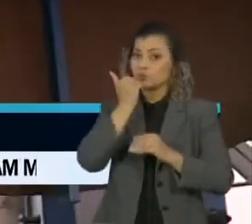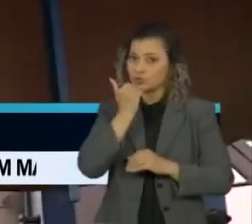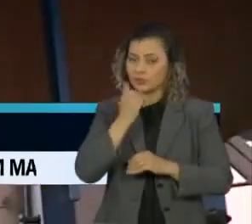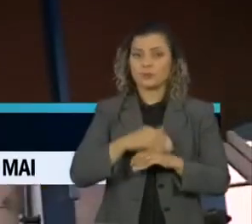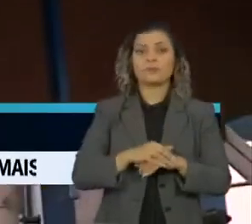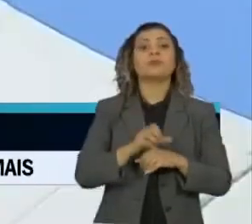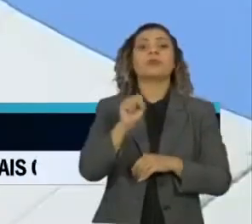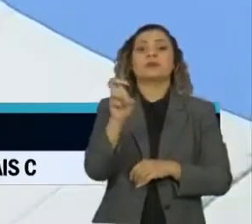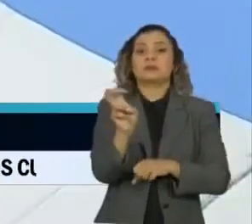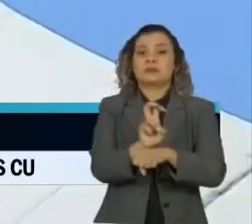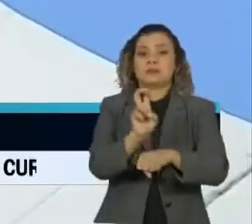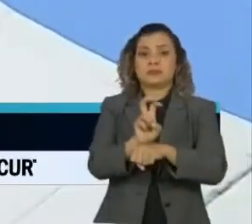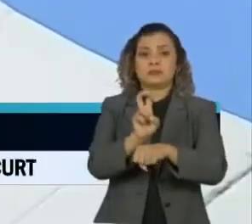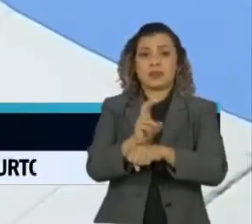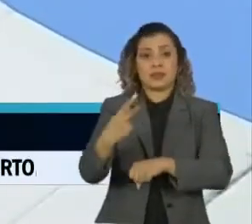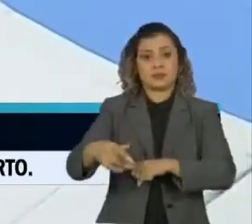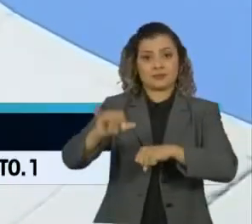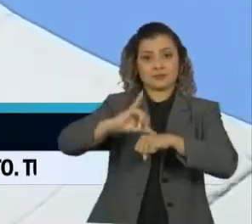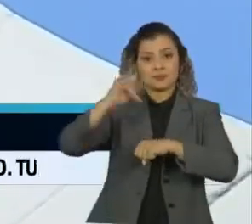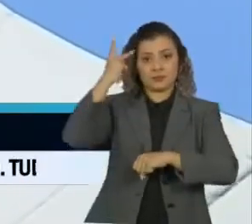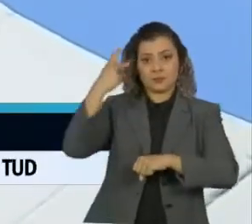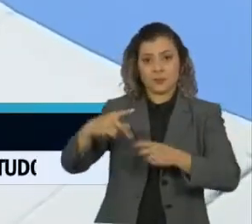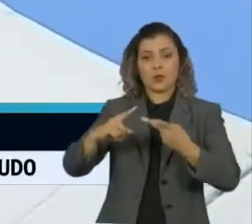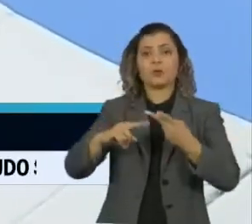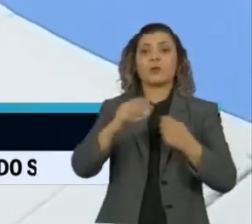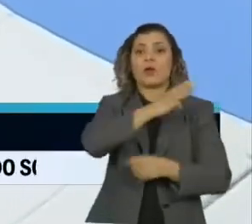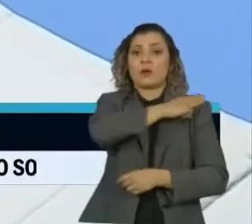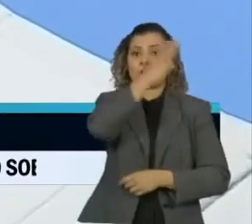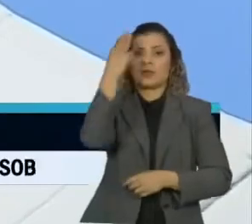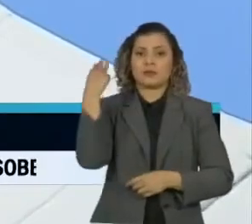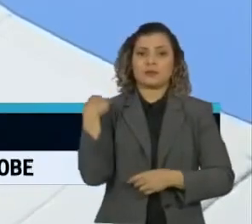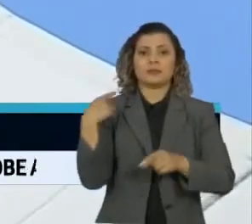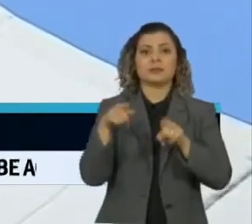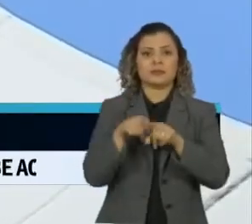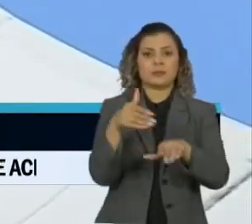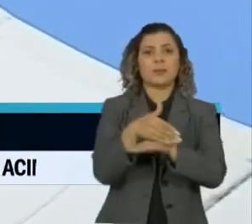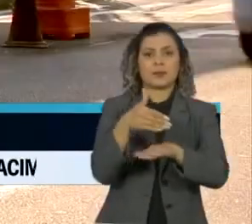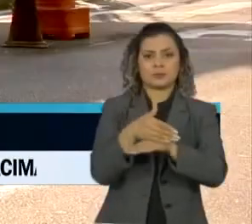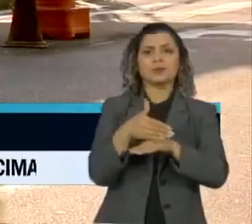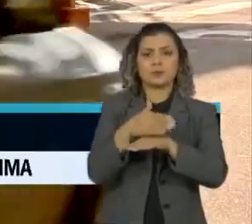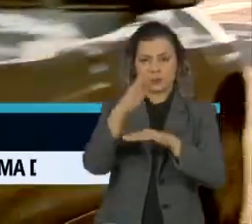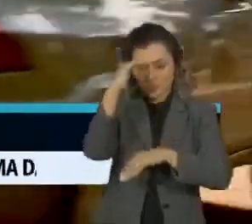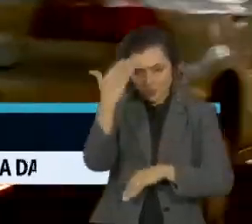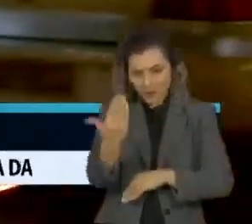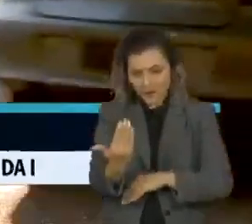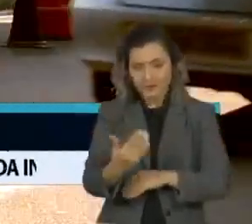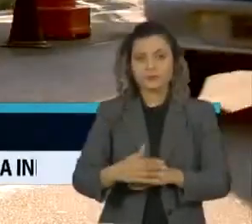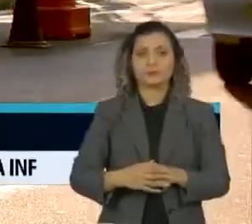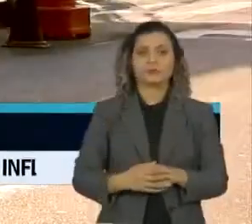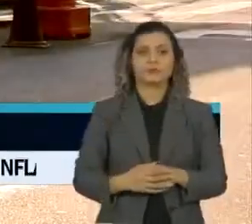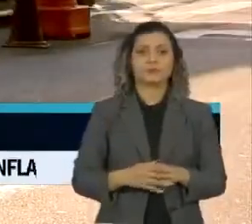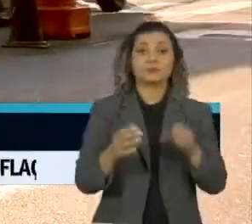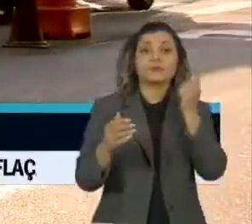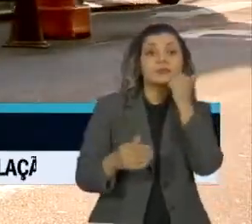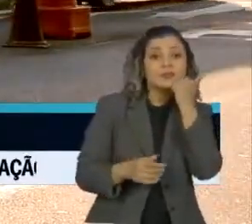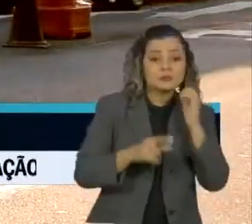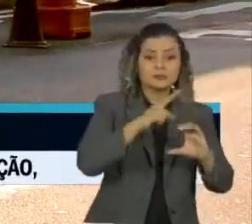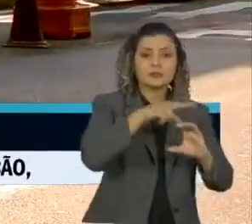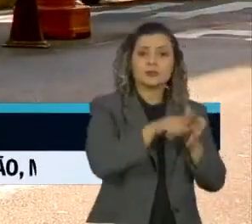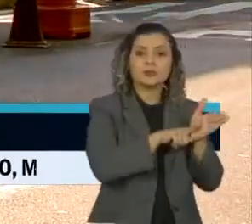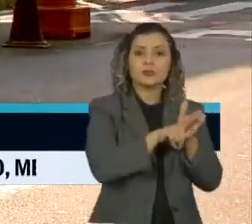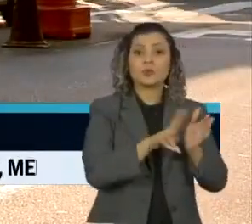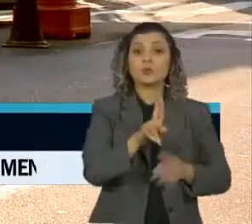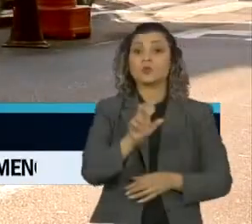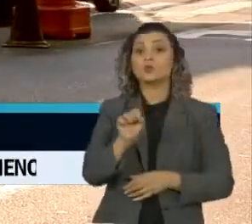Sé, na região central de São Paulo, e o Santuário de Aparecida participaram da ação. Cientistas da Universidade de São